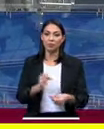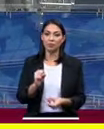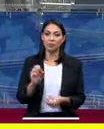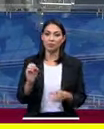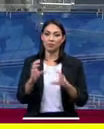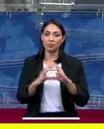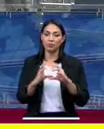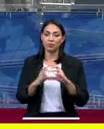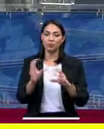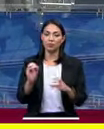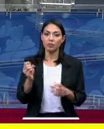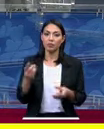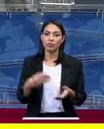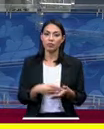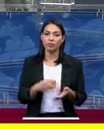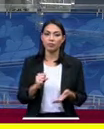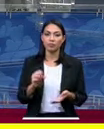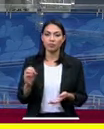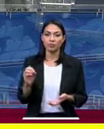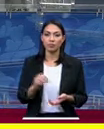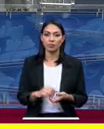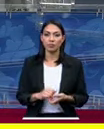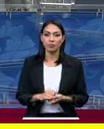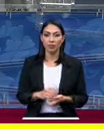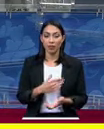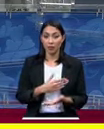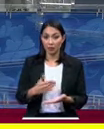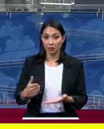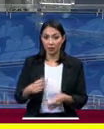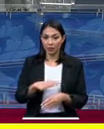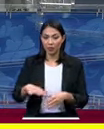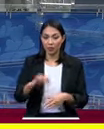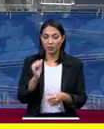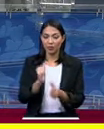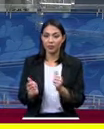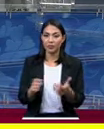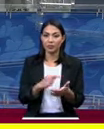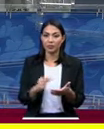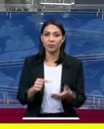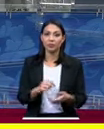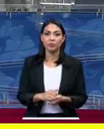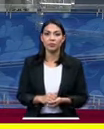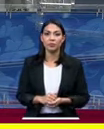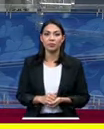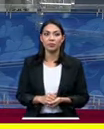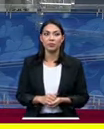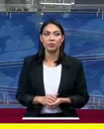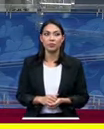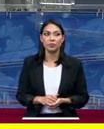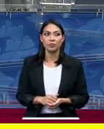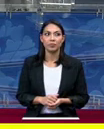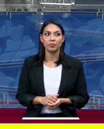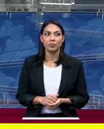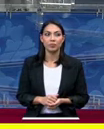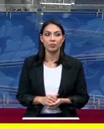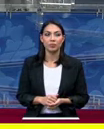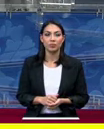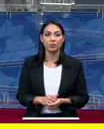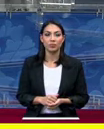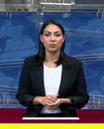embaralhando 80 bolas numeradas de 01 a 80. Começou o sorteio da Time Mania. Pode chamar o primeiro